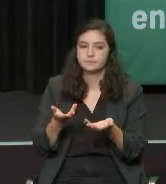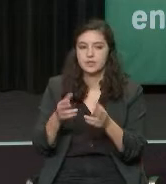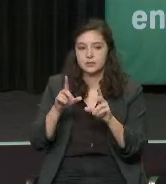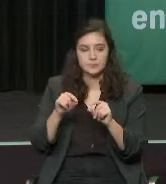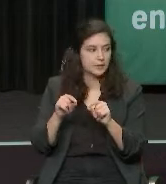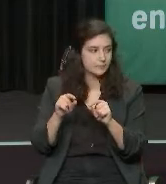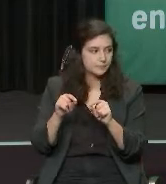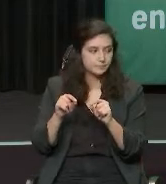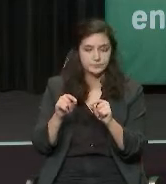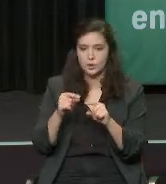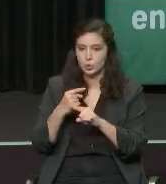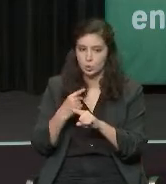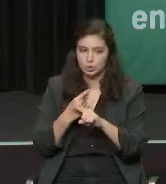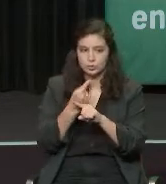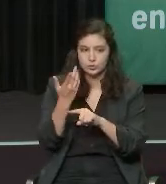também